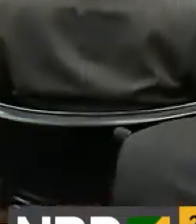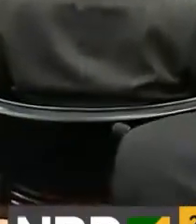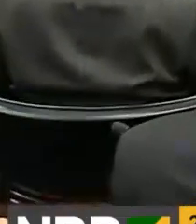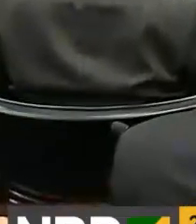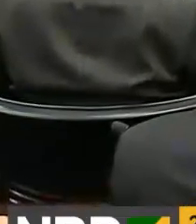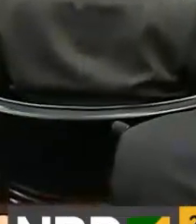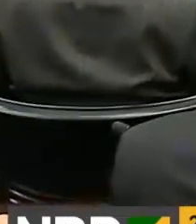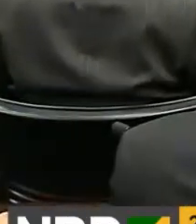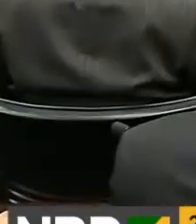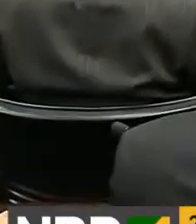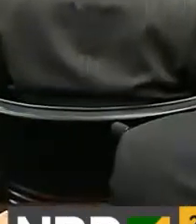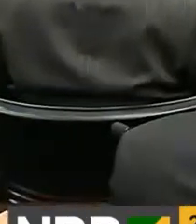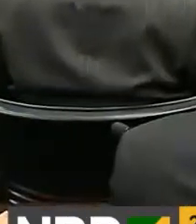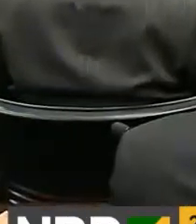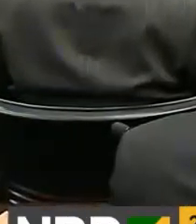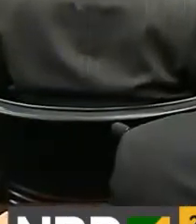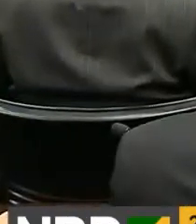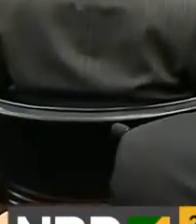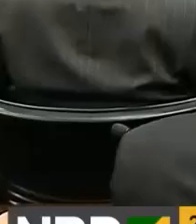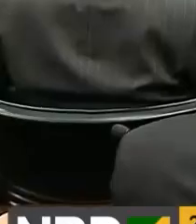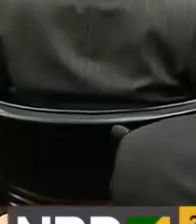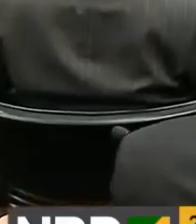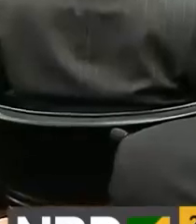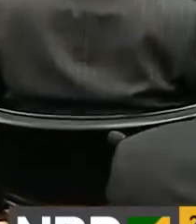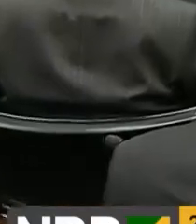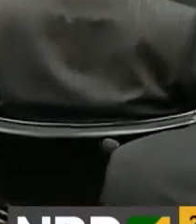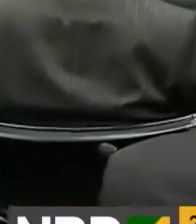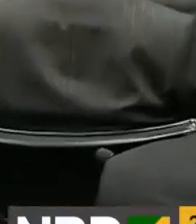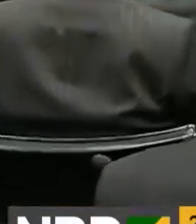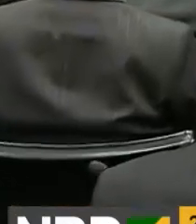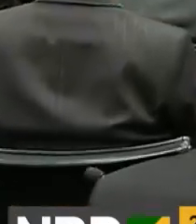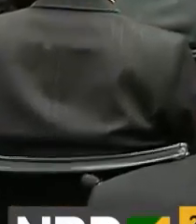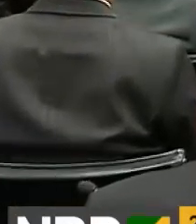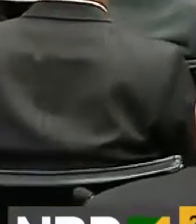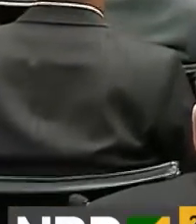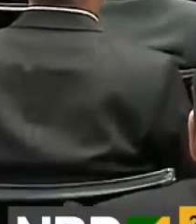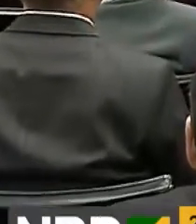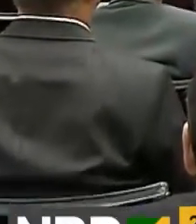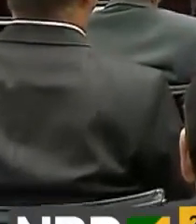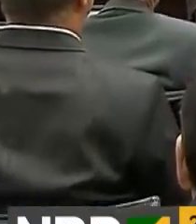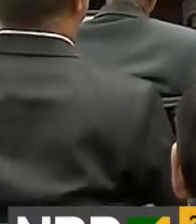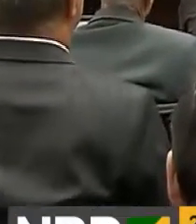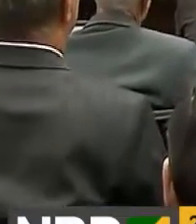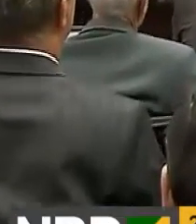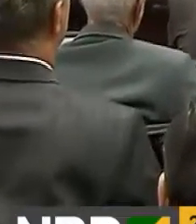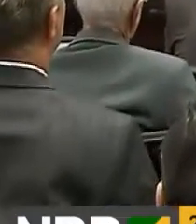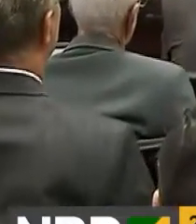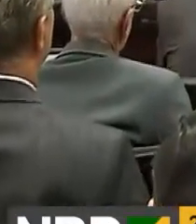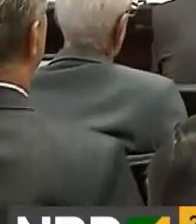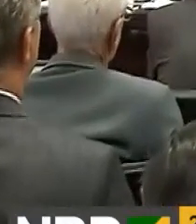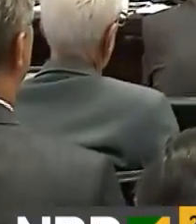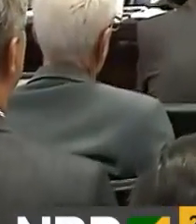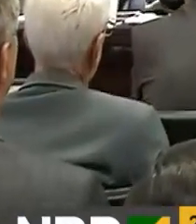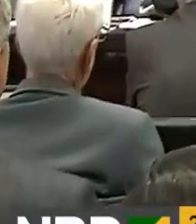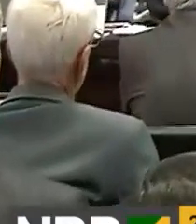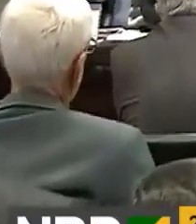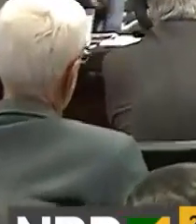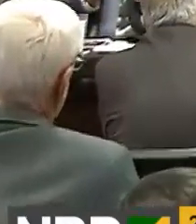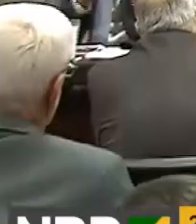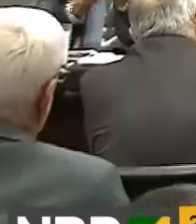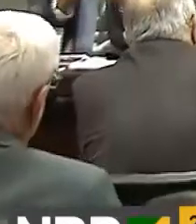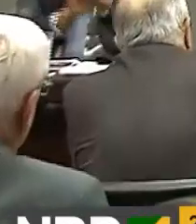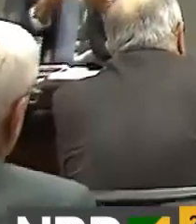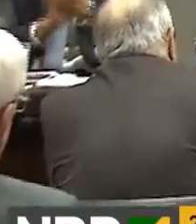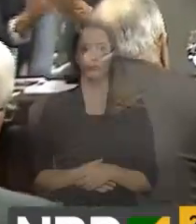Senhoras e senhores, com a palavra, o presidente da República, Michel Temer. Eu quero, em